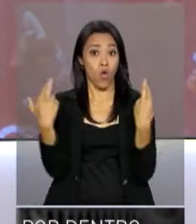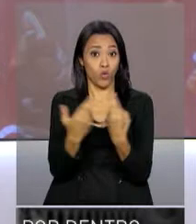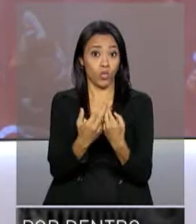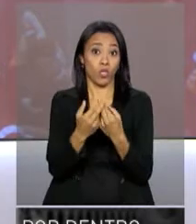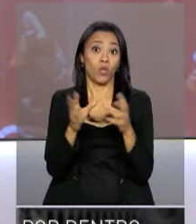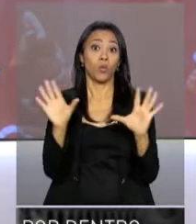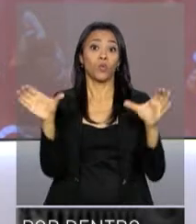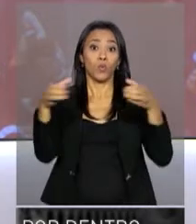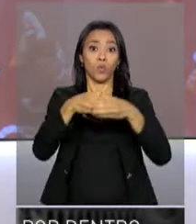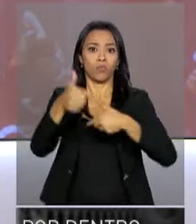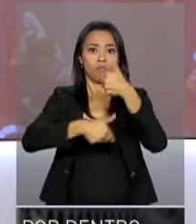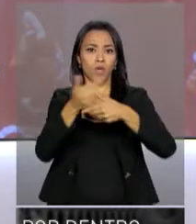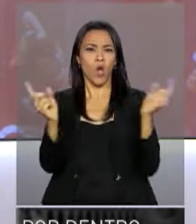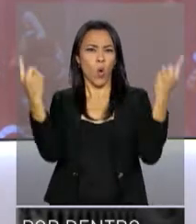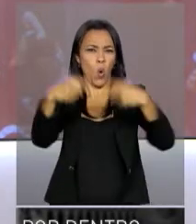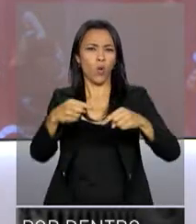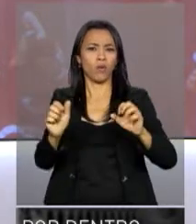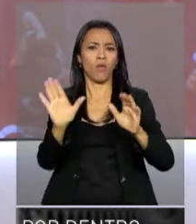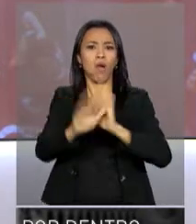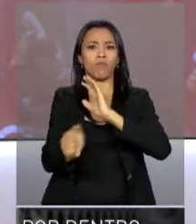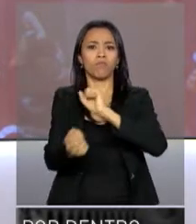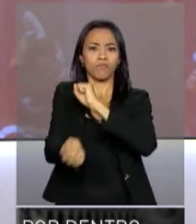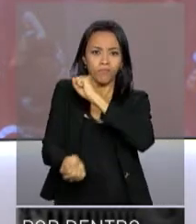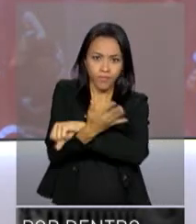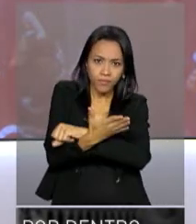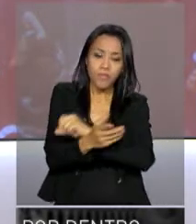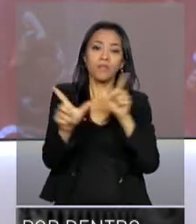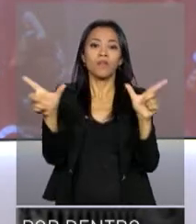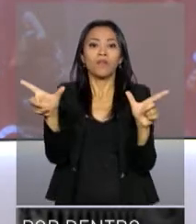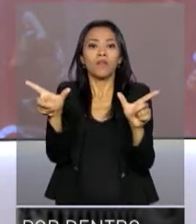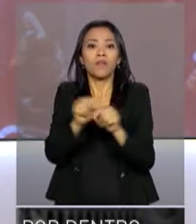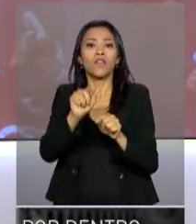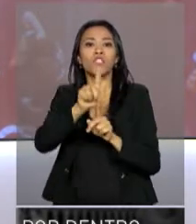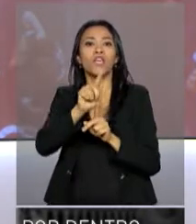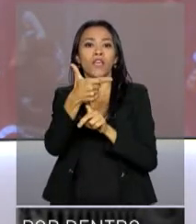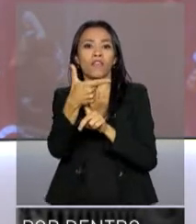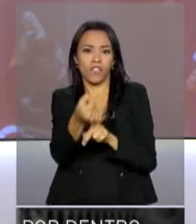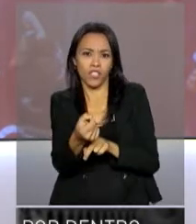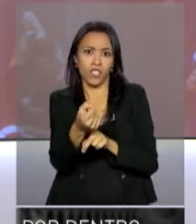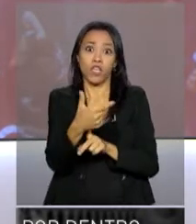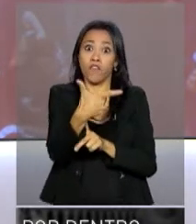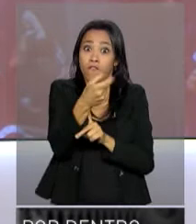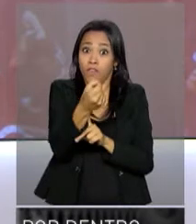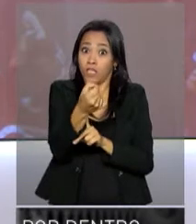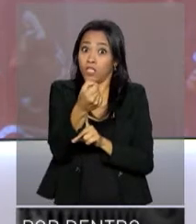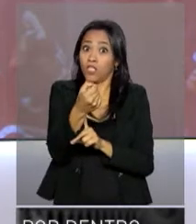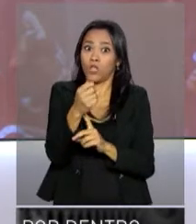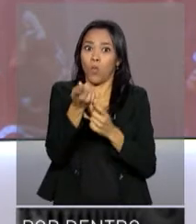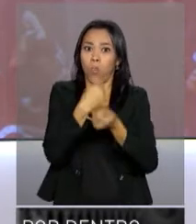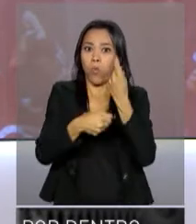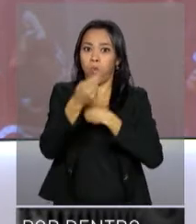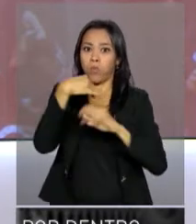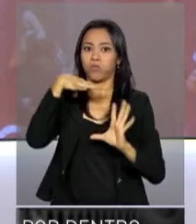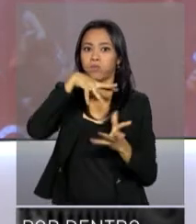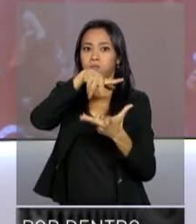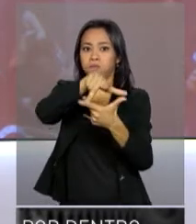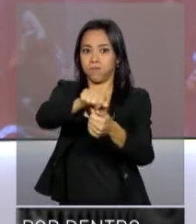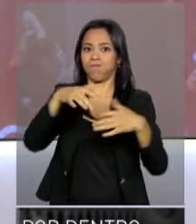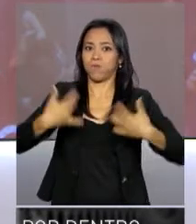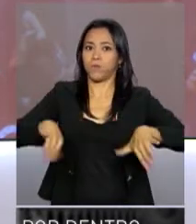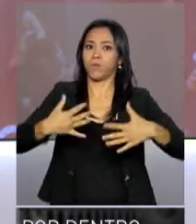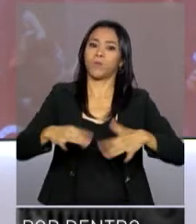de Trabalho Anticorrupção do G20, que é formado pelas 20 maiores economias do mundo. O ministro da